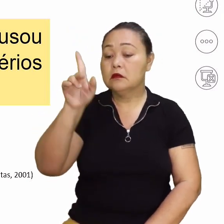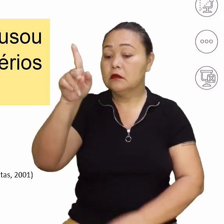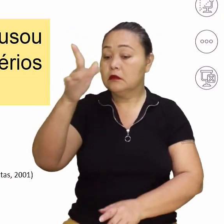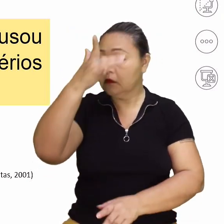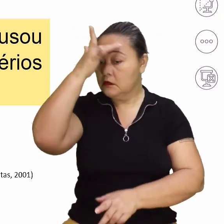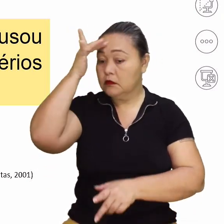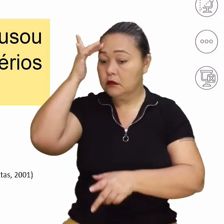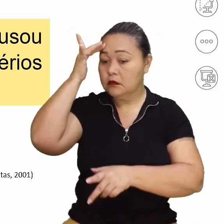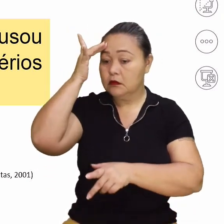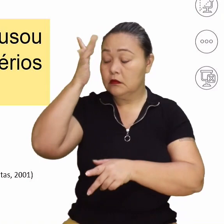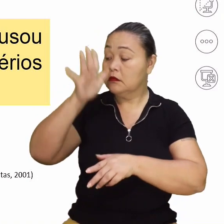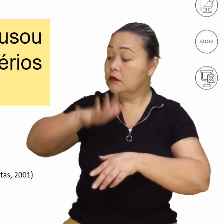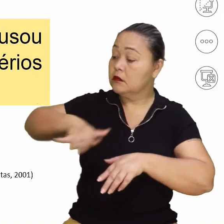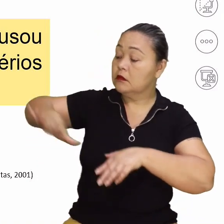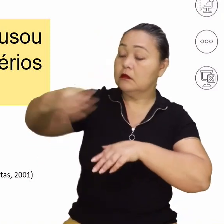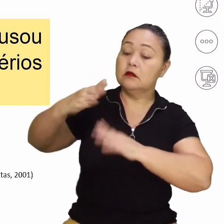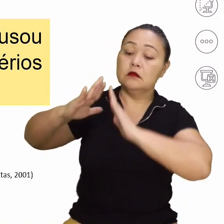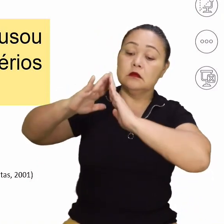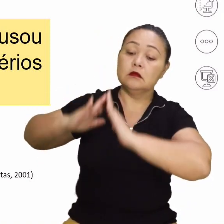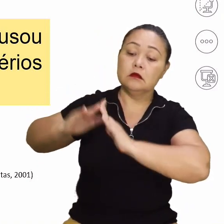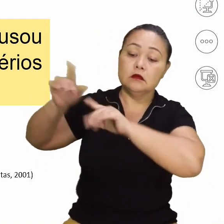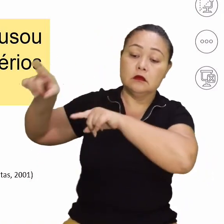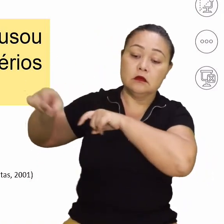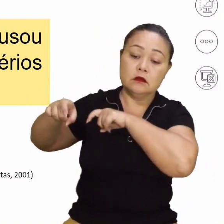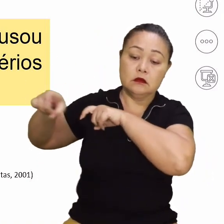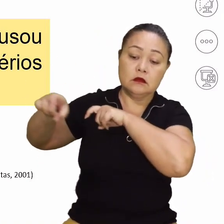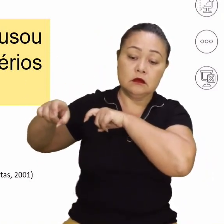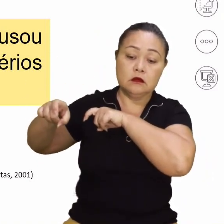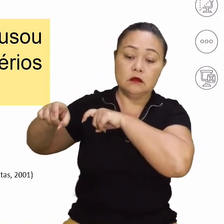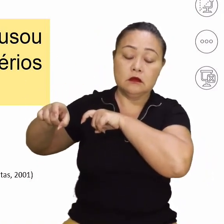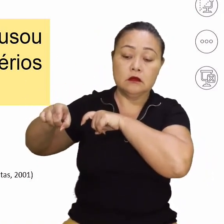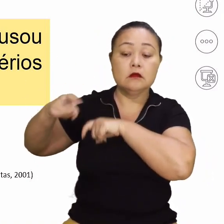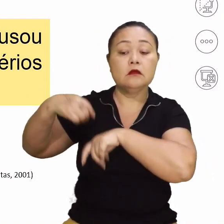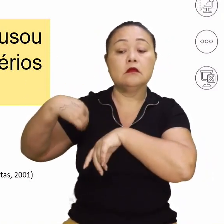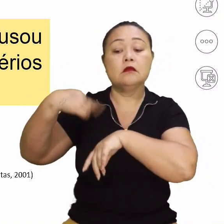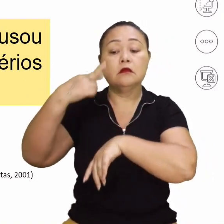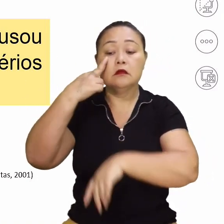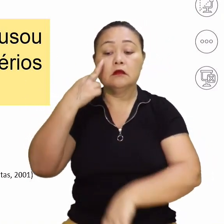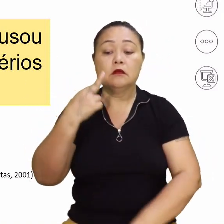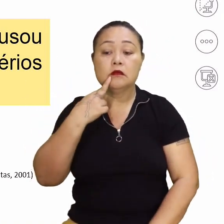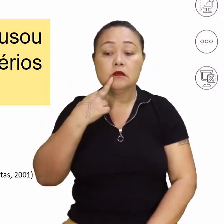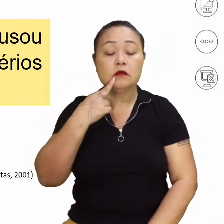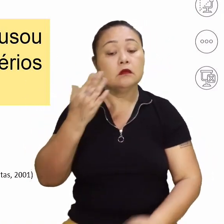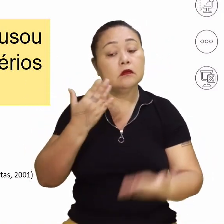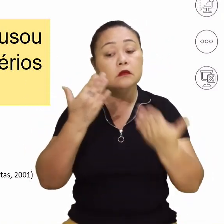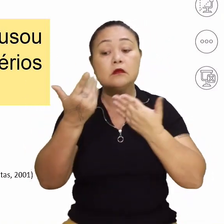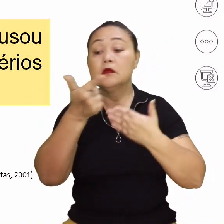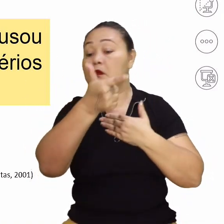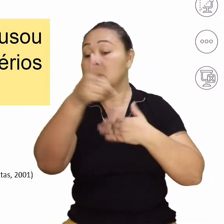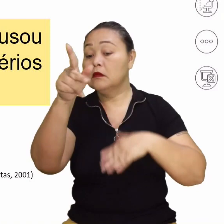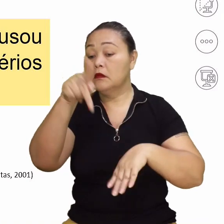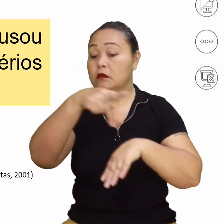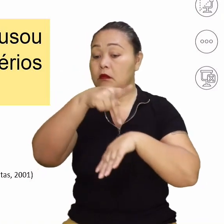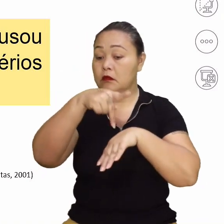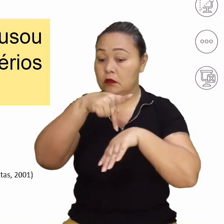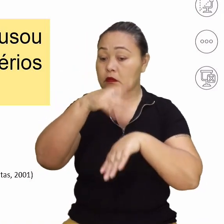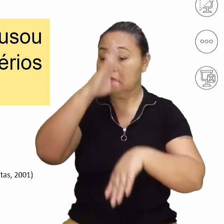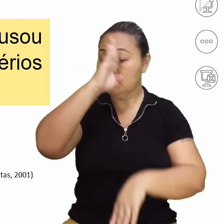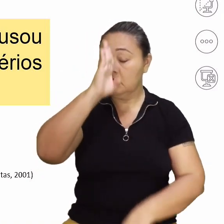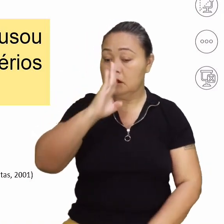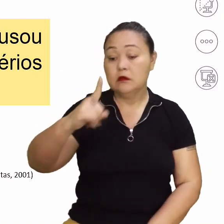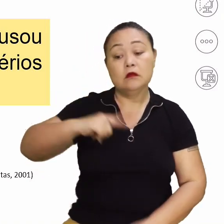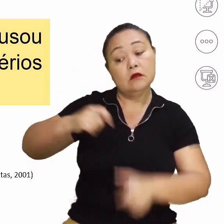das pessoas que estão no campo E então em Rondônia se comparado ao Brasil tem